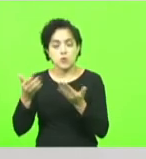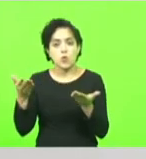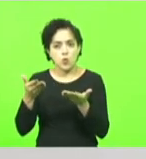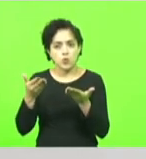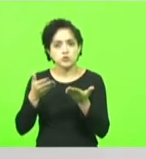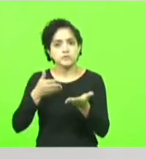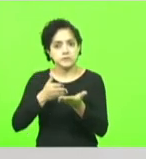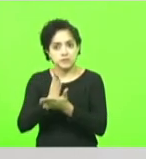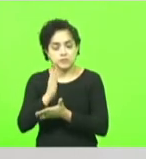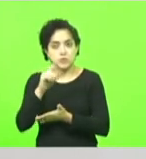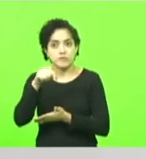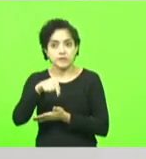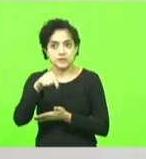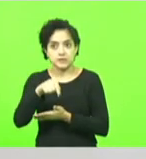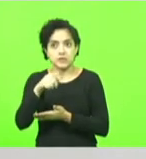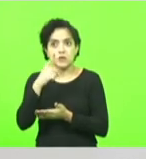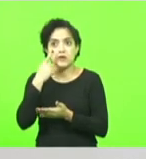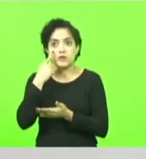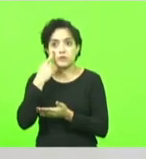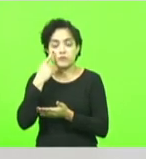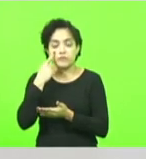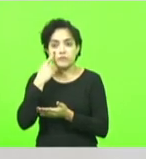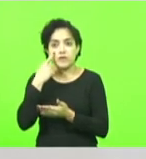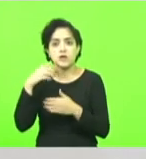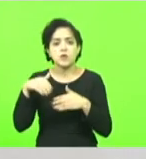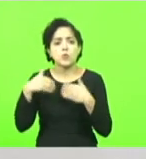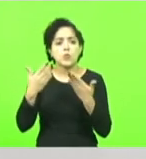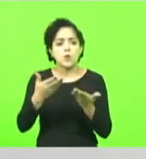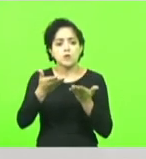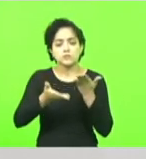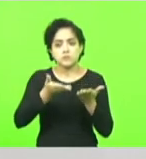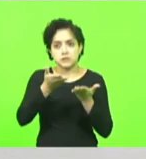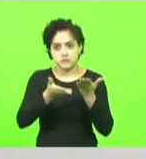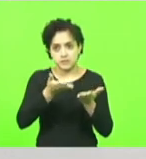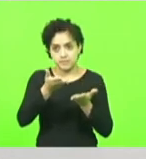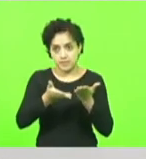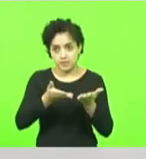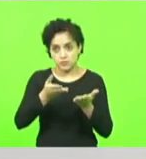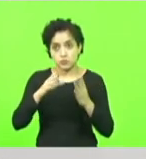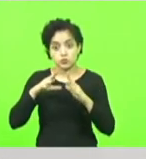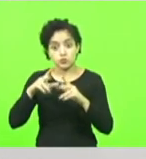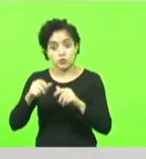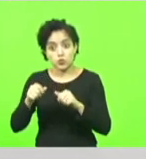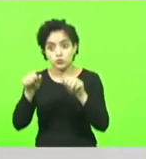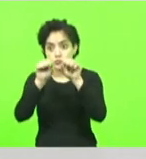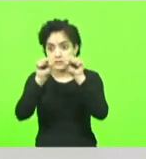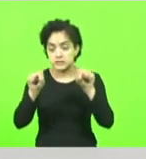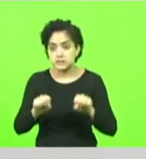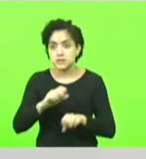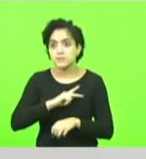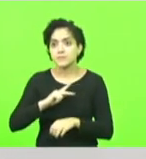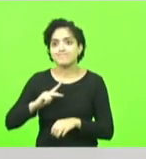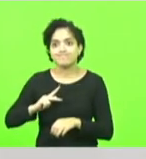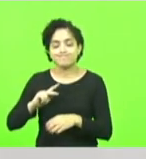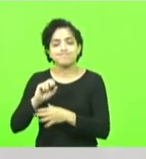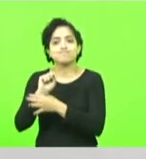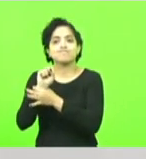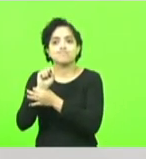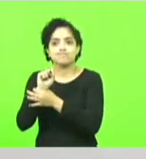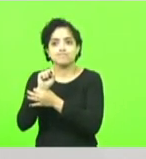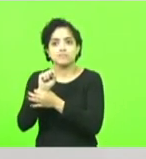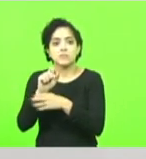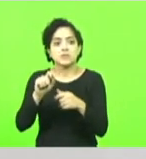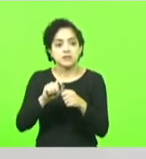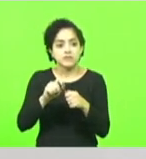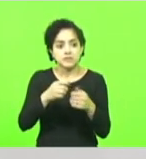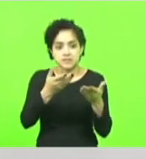aprovado aqui, eu quero ver que tipo de tratamento todo o sistema de segurança pública está fazendo para esses